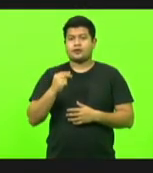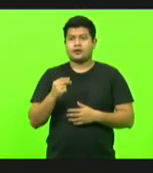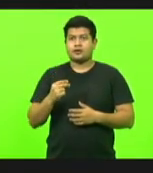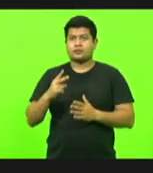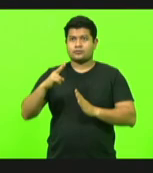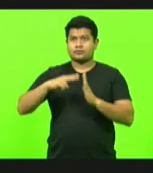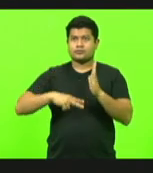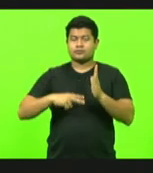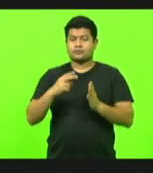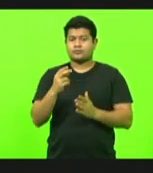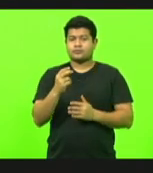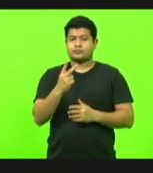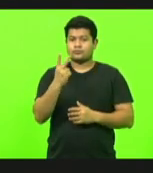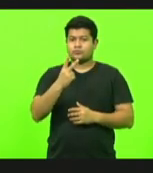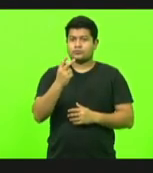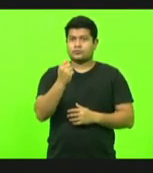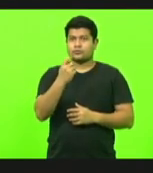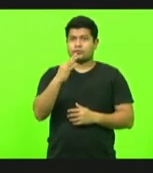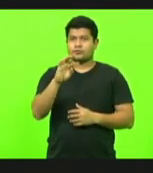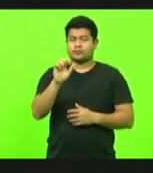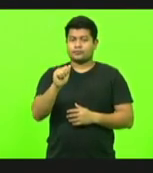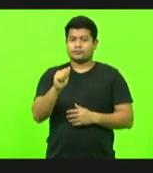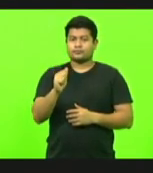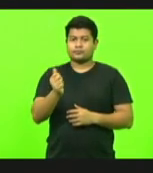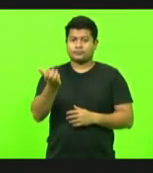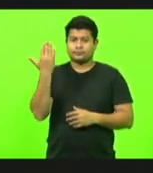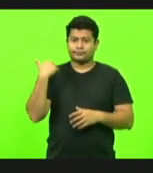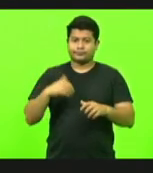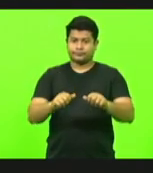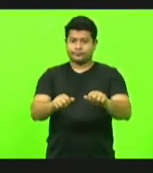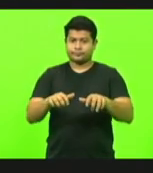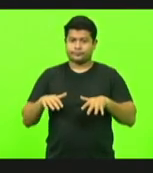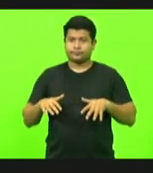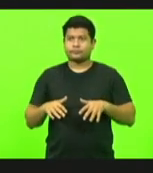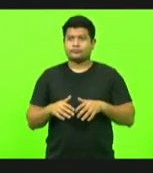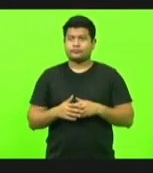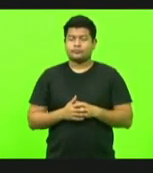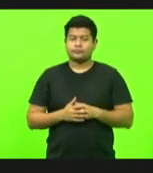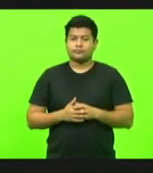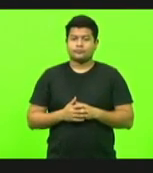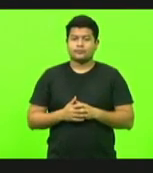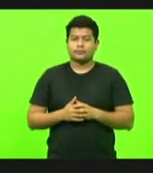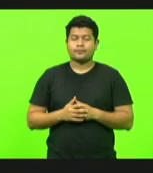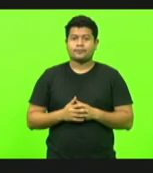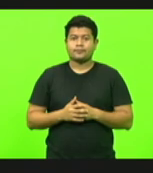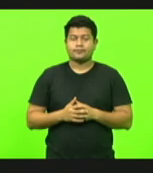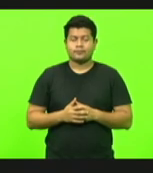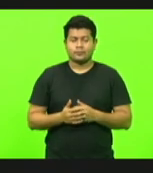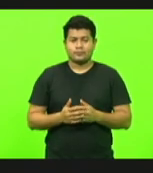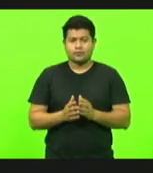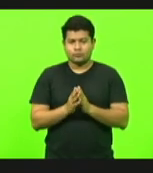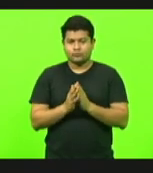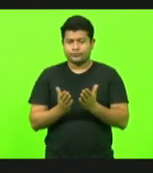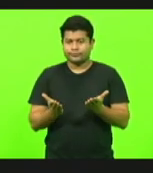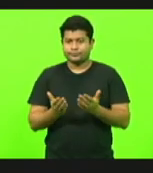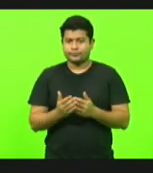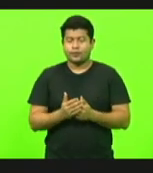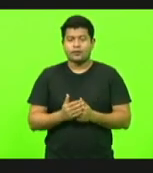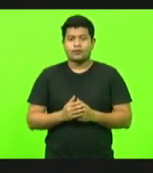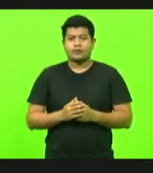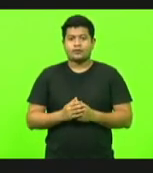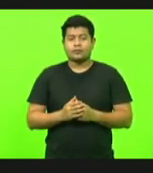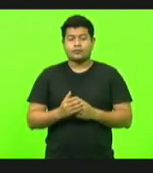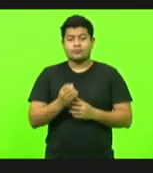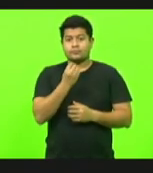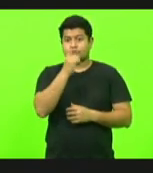leitura das duas atas das duas sessões anteriores. Por gentileza, deputado Kennedy Nunes. Muito obrigado, bom dia a